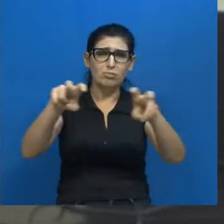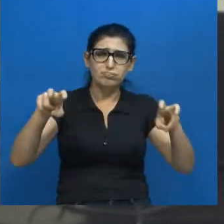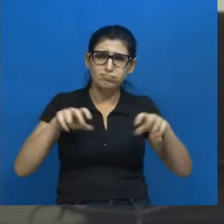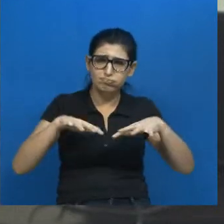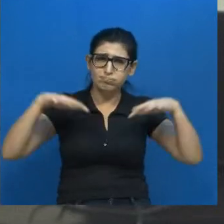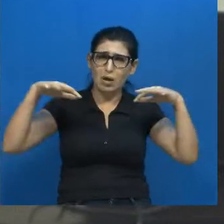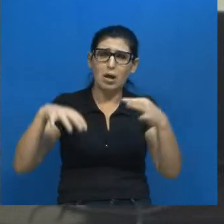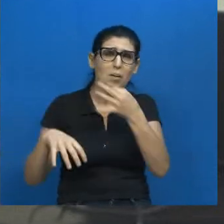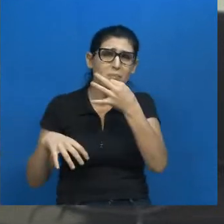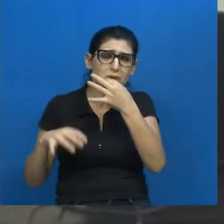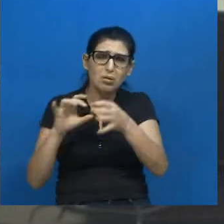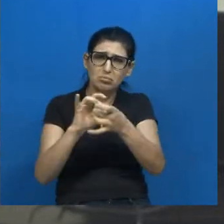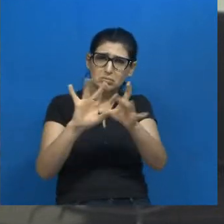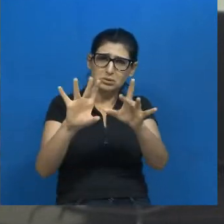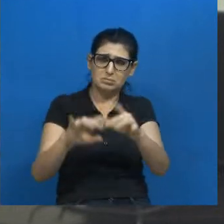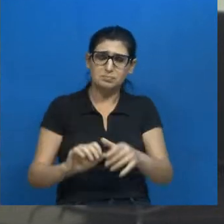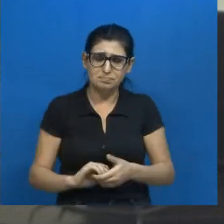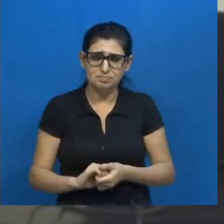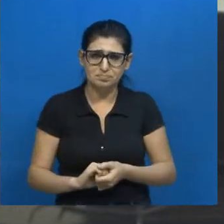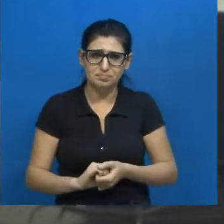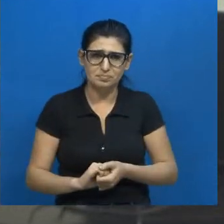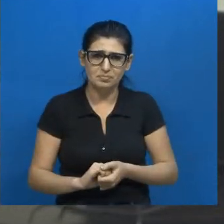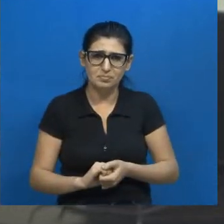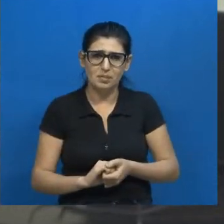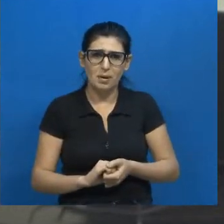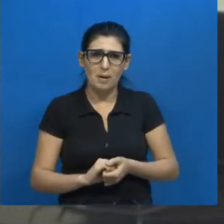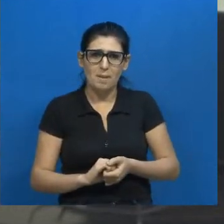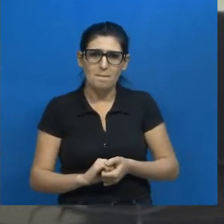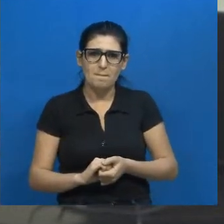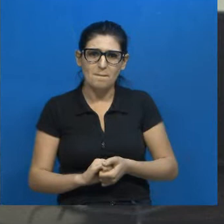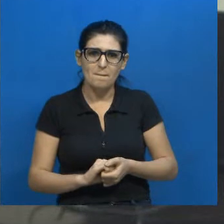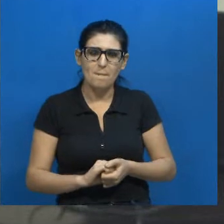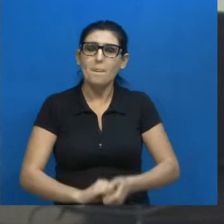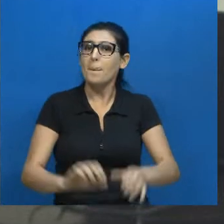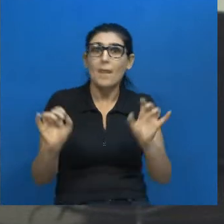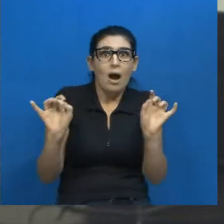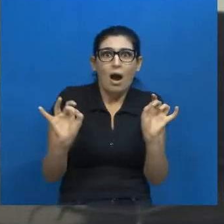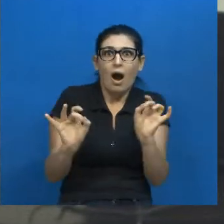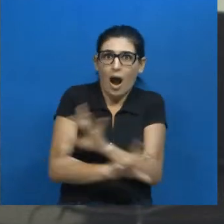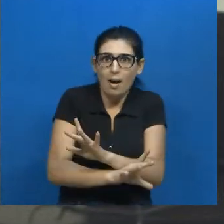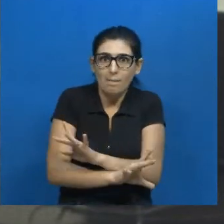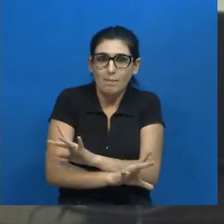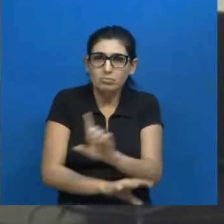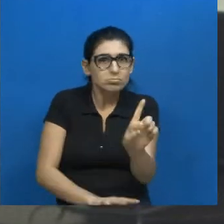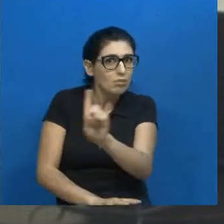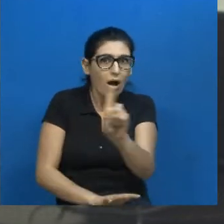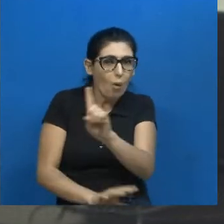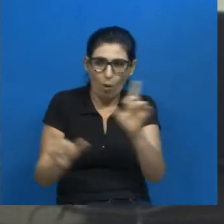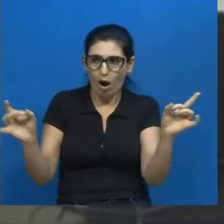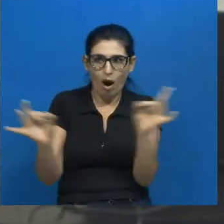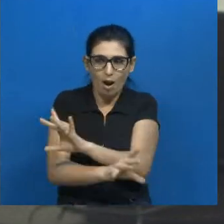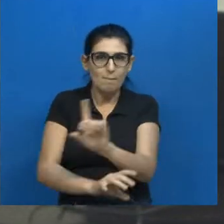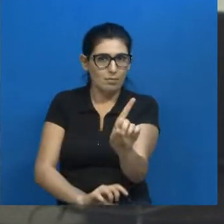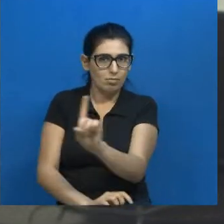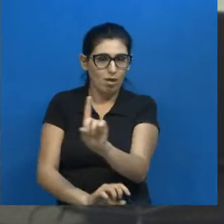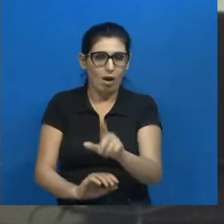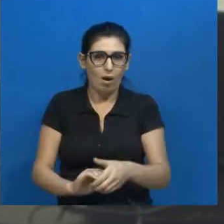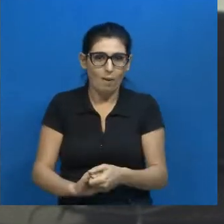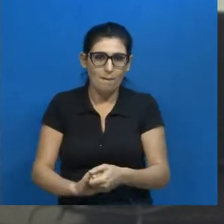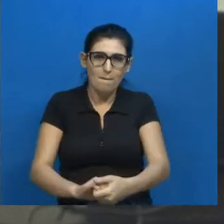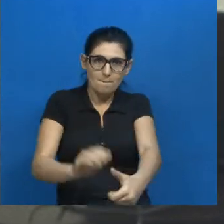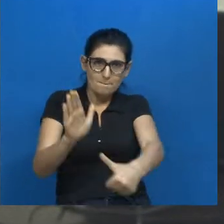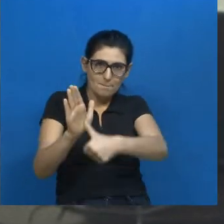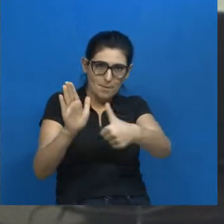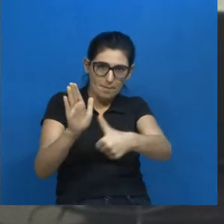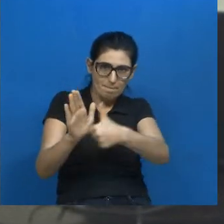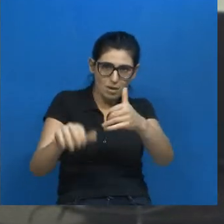gente estava finalizando a apresentação, e não acaba, tá? Isso não acaba, tá? Essa primeira